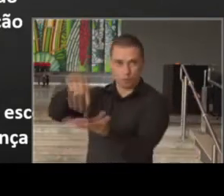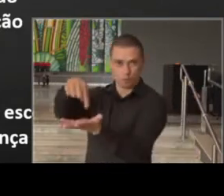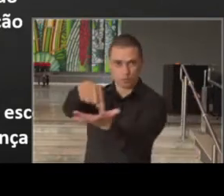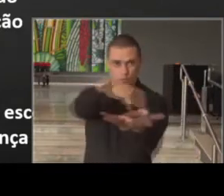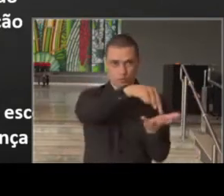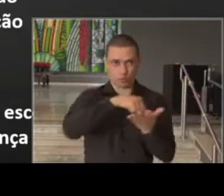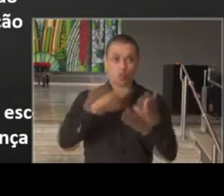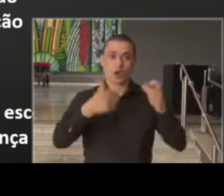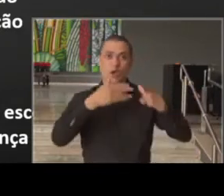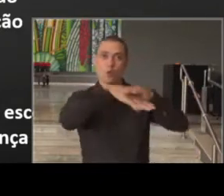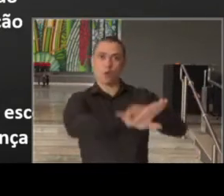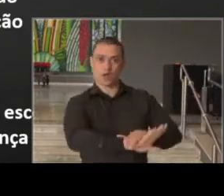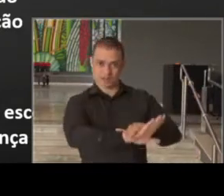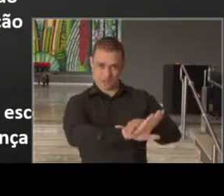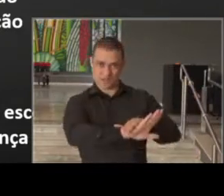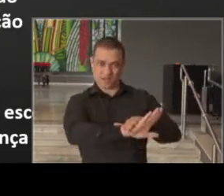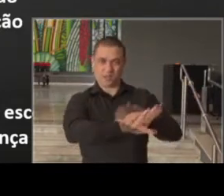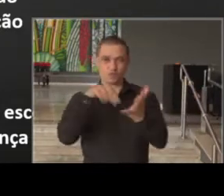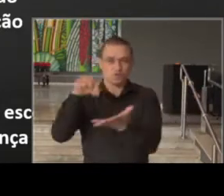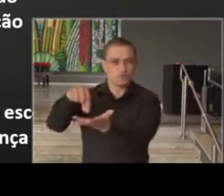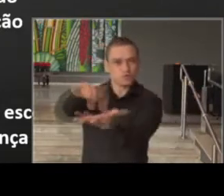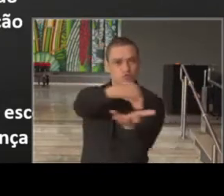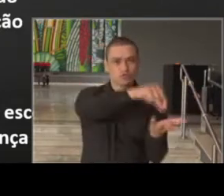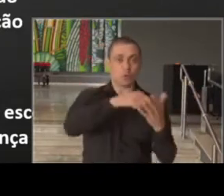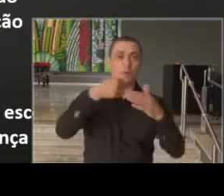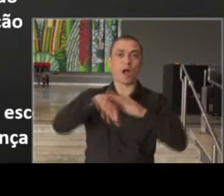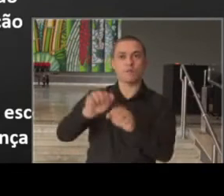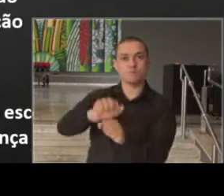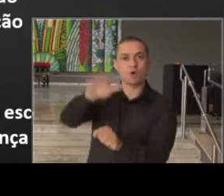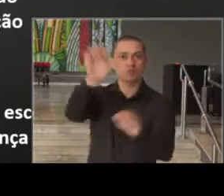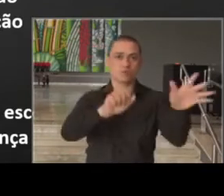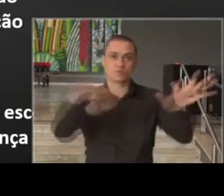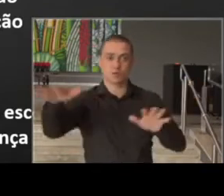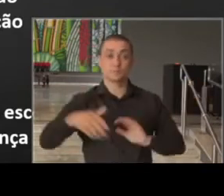de armazenamento e distribuição regional,